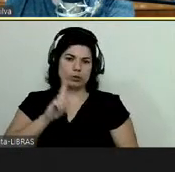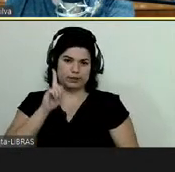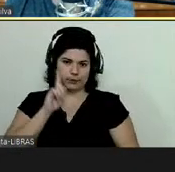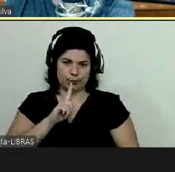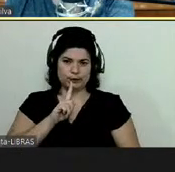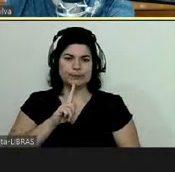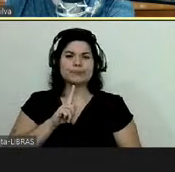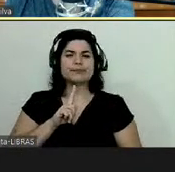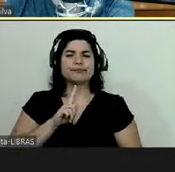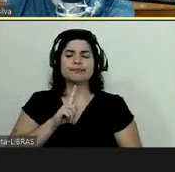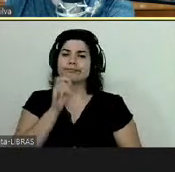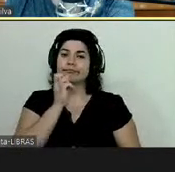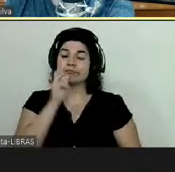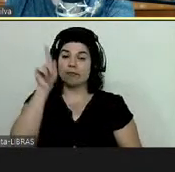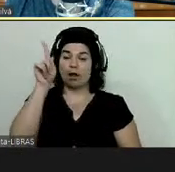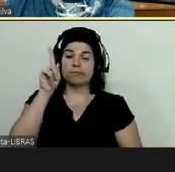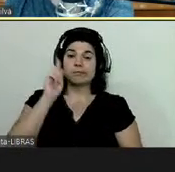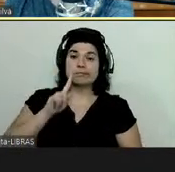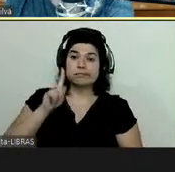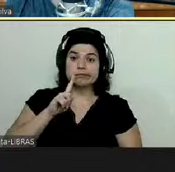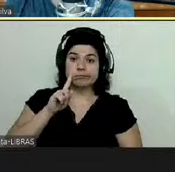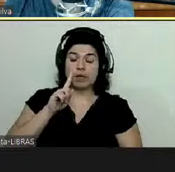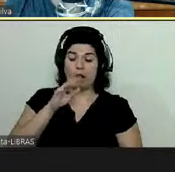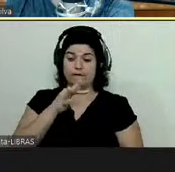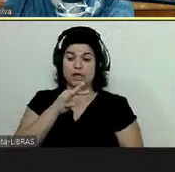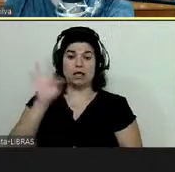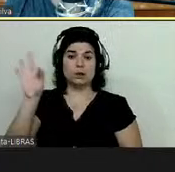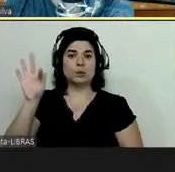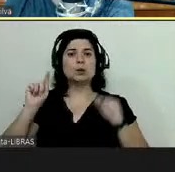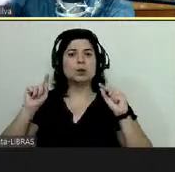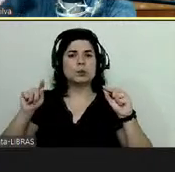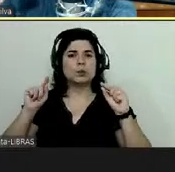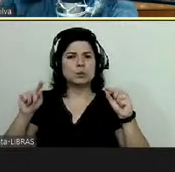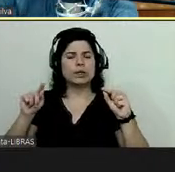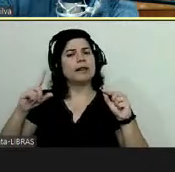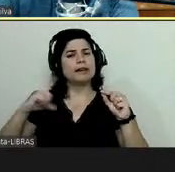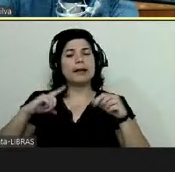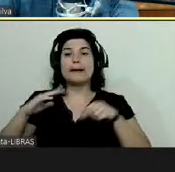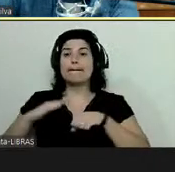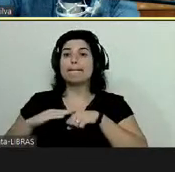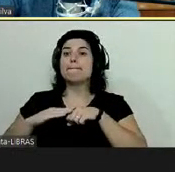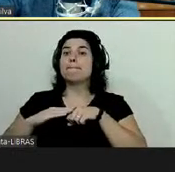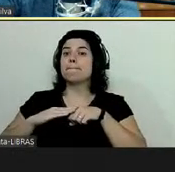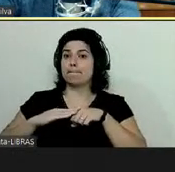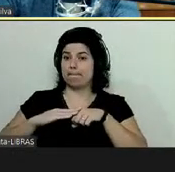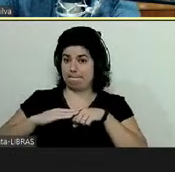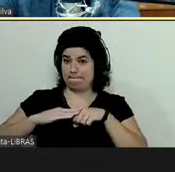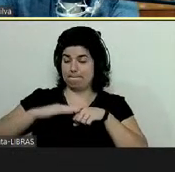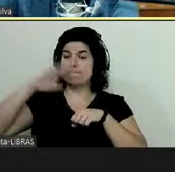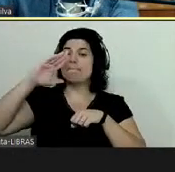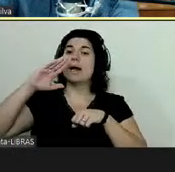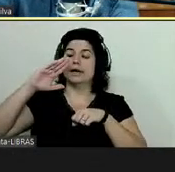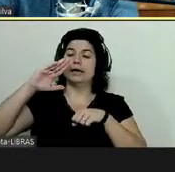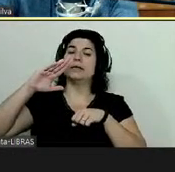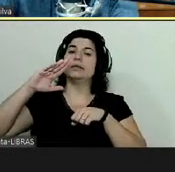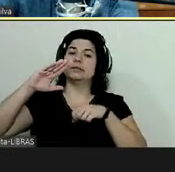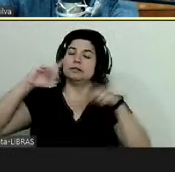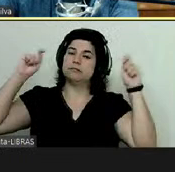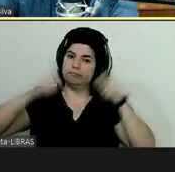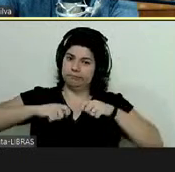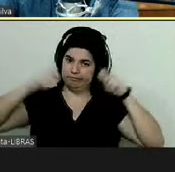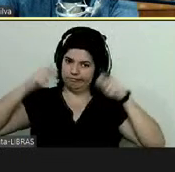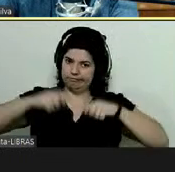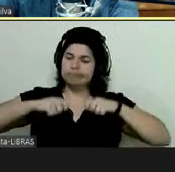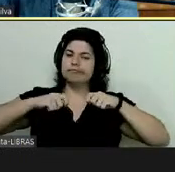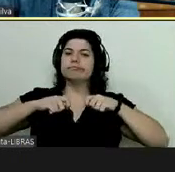o federalismo norte-americano ele é um federalismo que lhe confere maior autonomia e maior capacidade